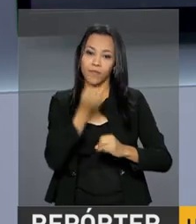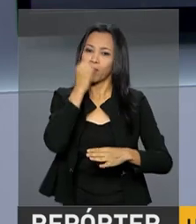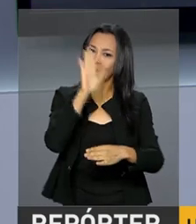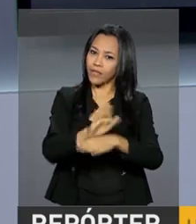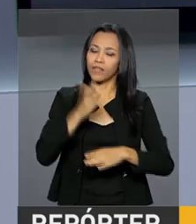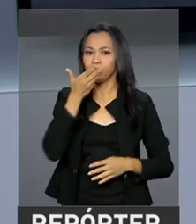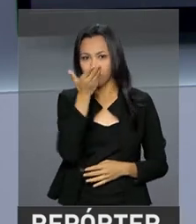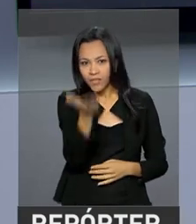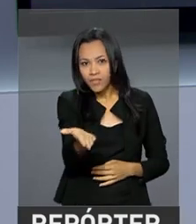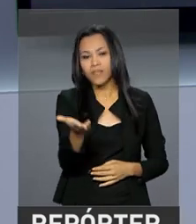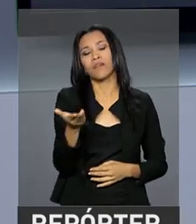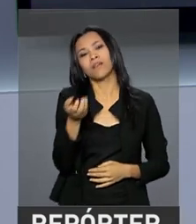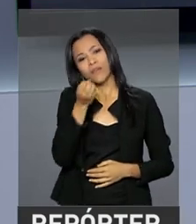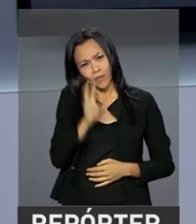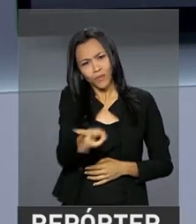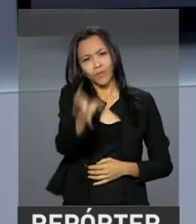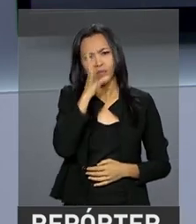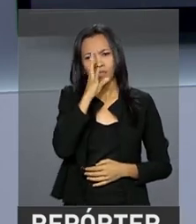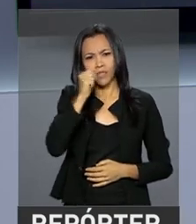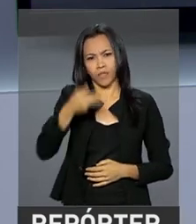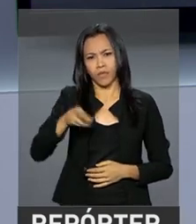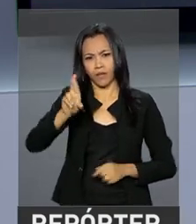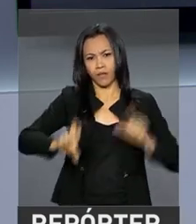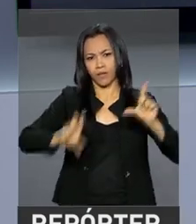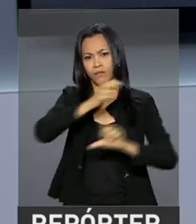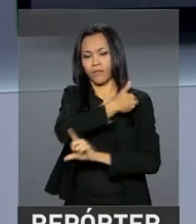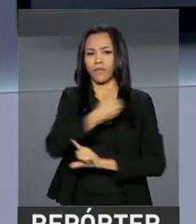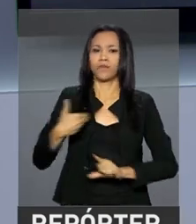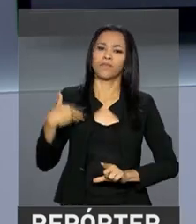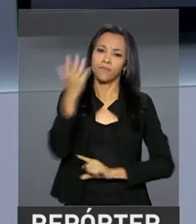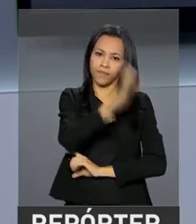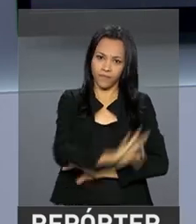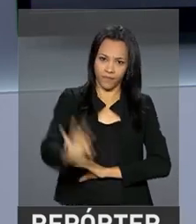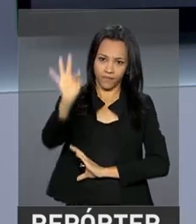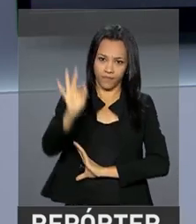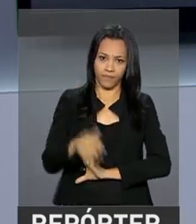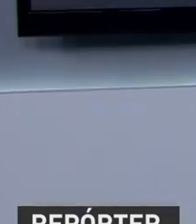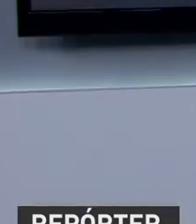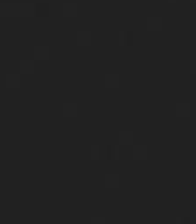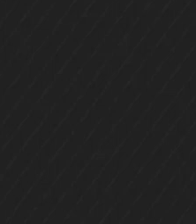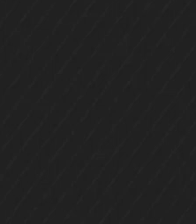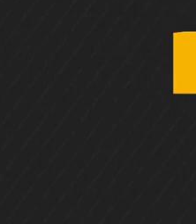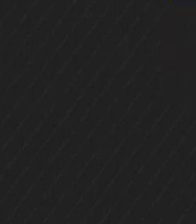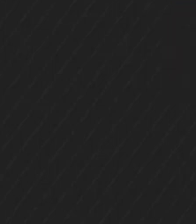Uma boa tarde para você e continue com a gente na NBR a TV do Governo